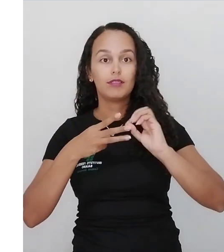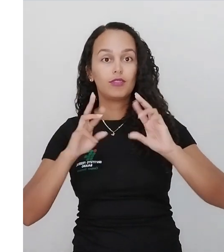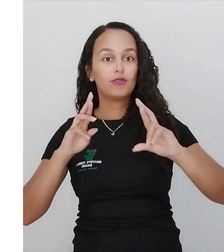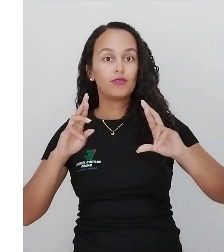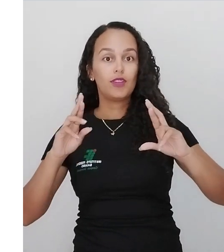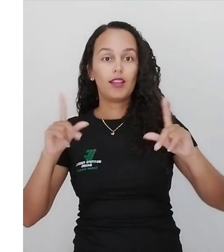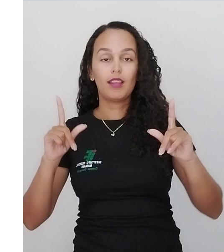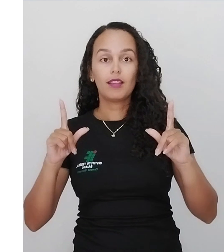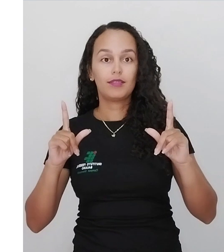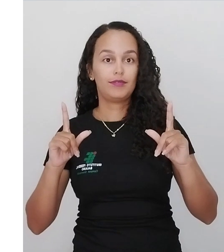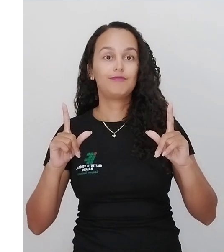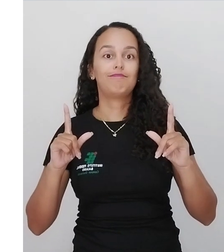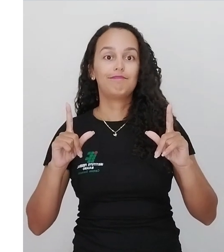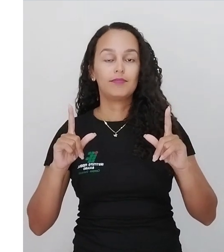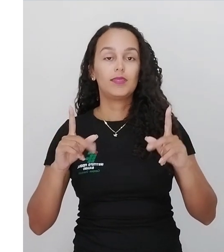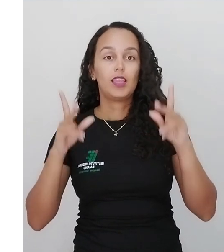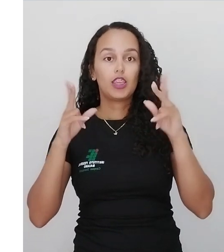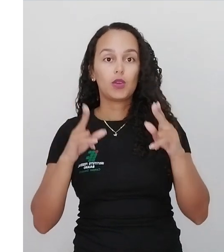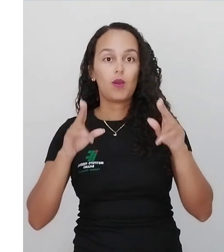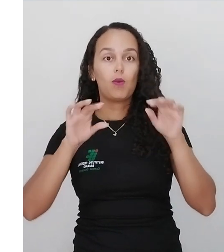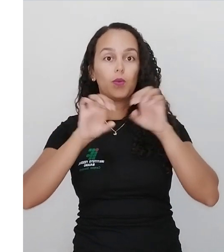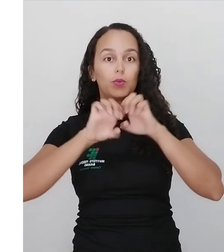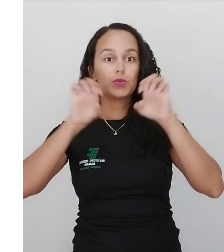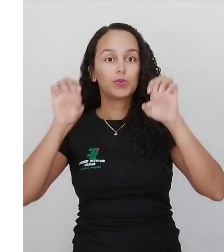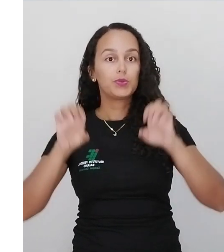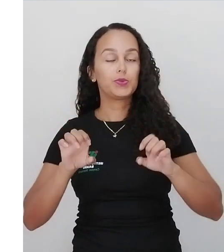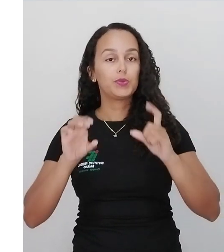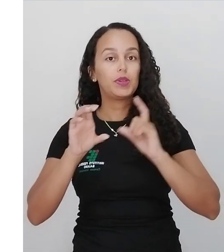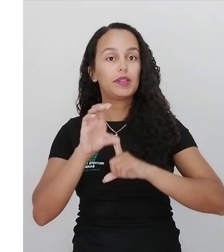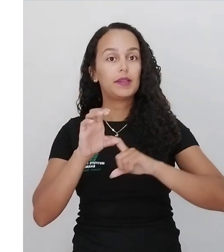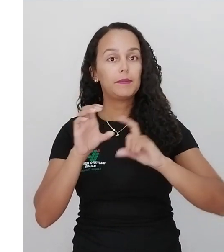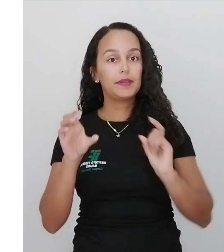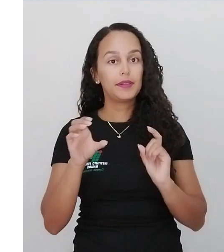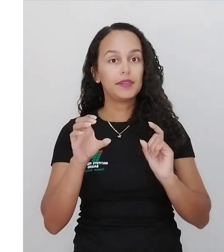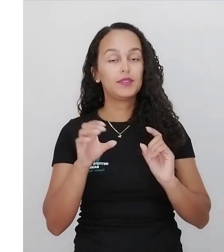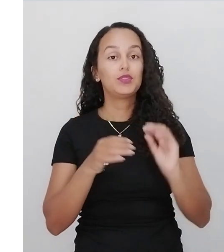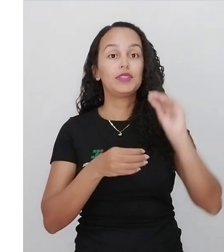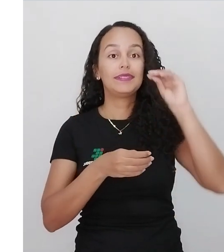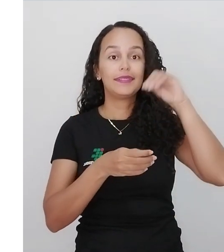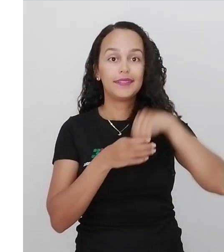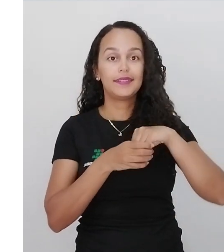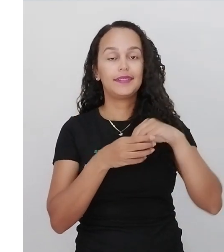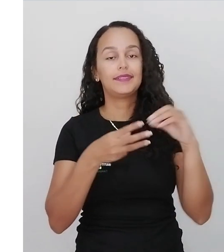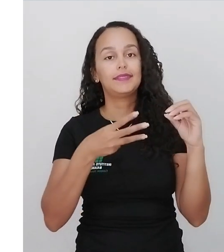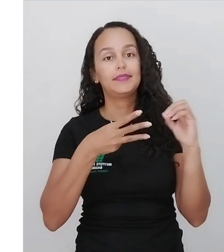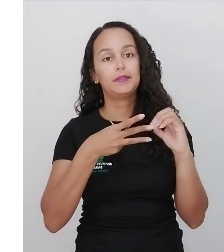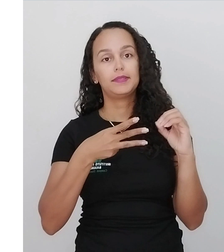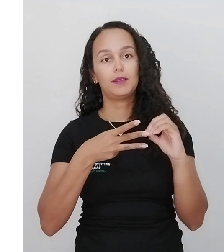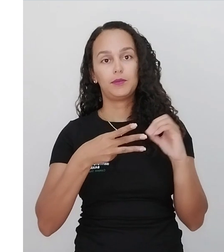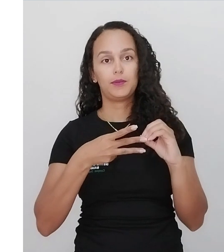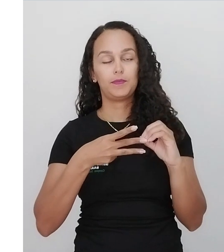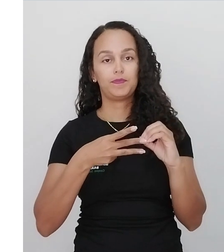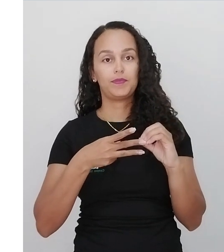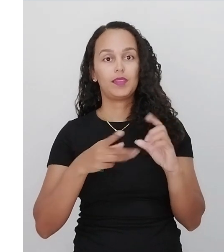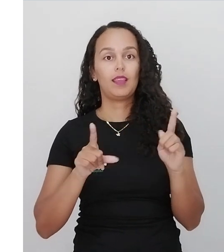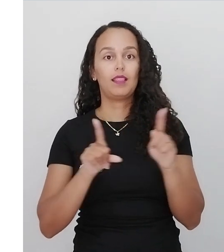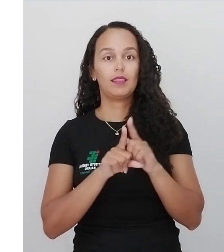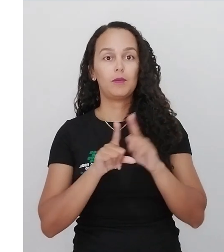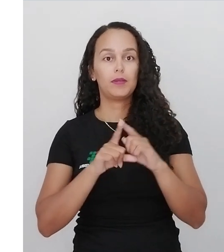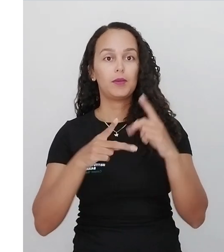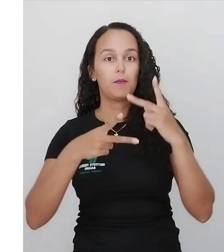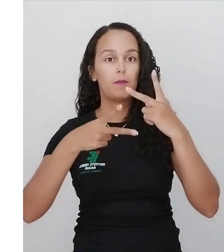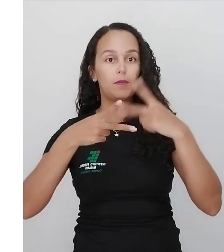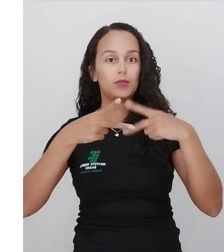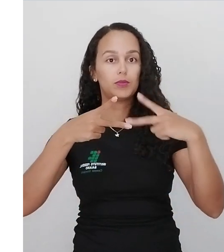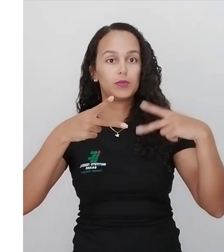outra célula, tá? Sintetizam proteínas e possuem ribossomos, então eles fazem as próprias proteínas, eles se reconstroem quando precisam, eles